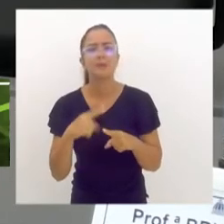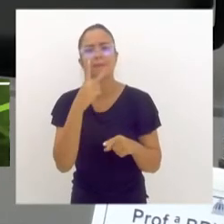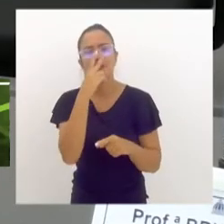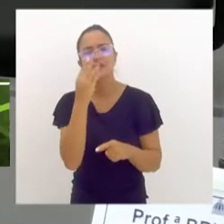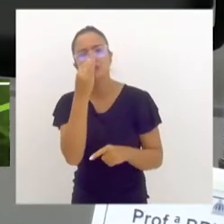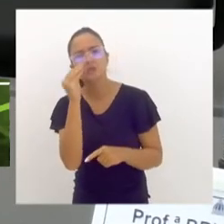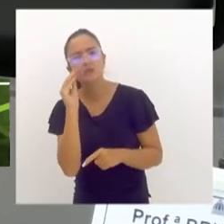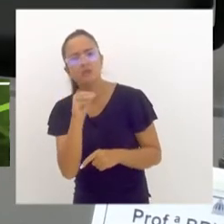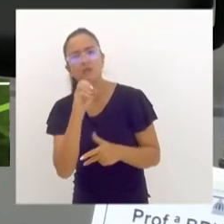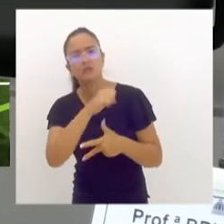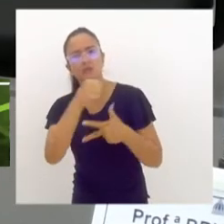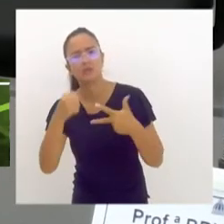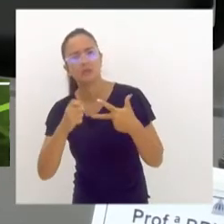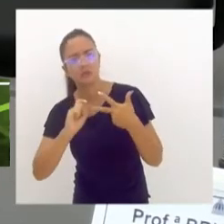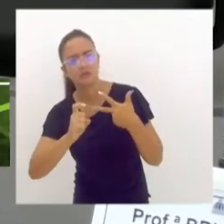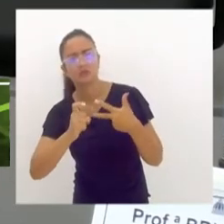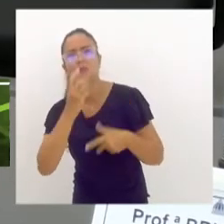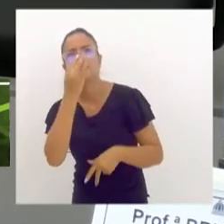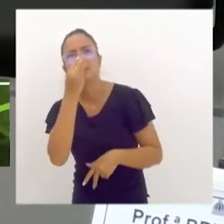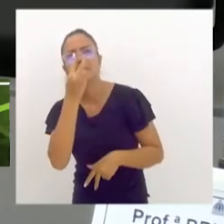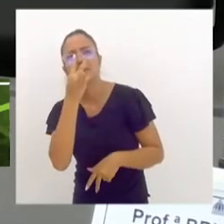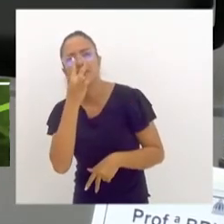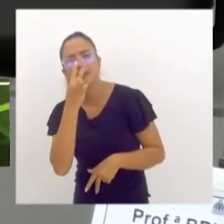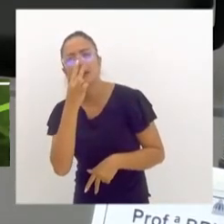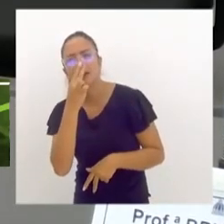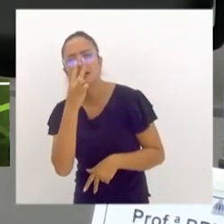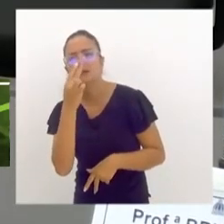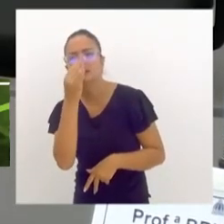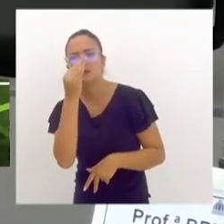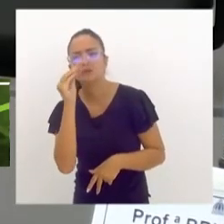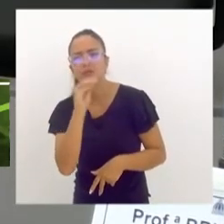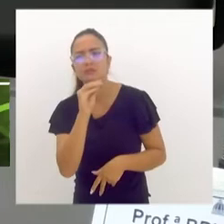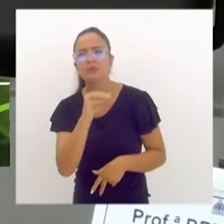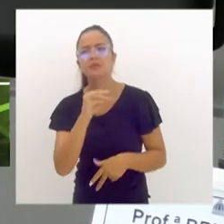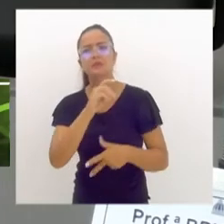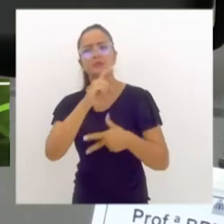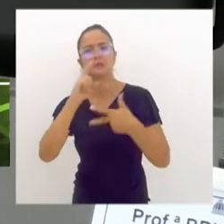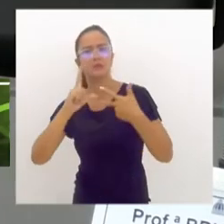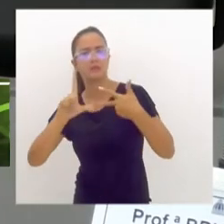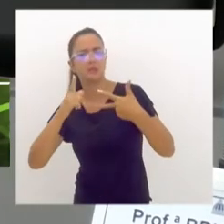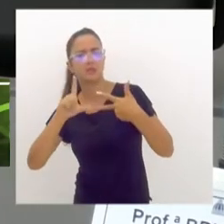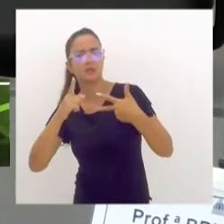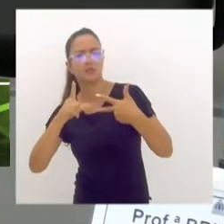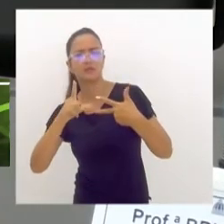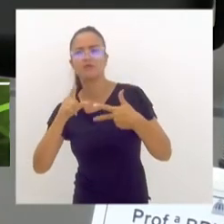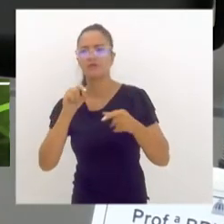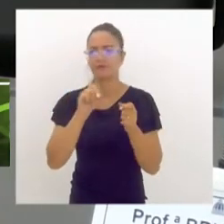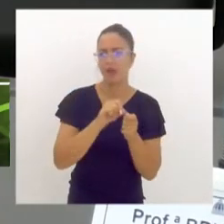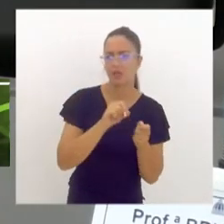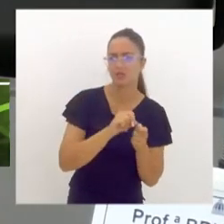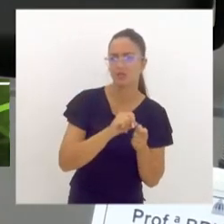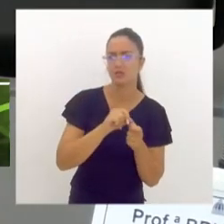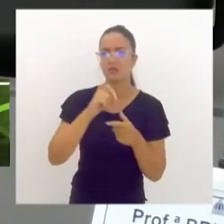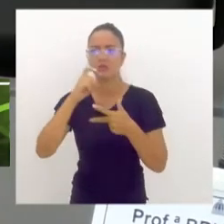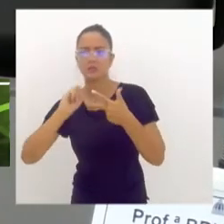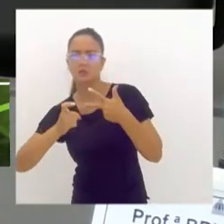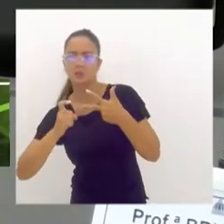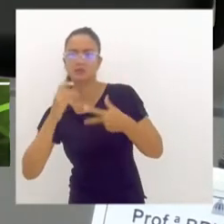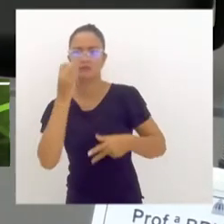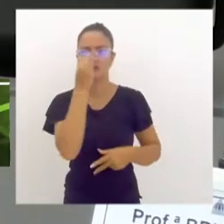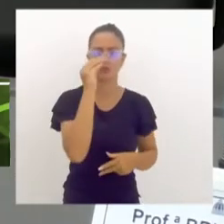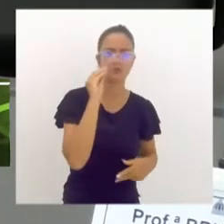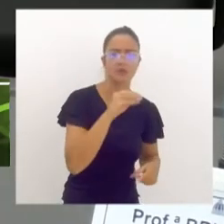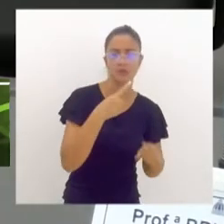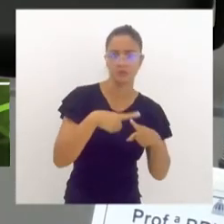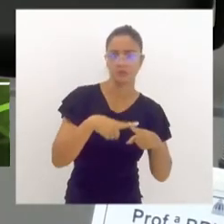desconsideração do Executivo em relação ao que o Legislativo produz, né? Porque é de 2014 a